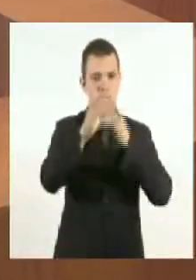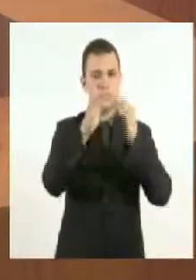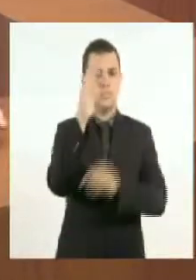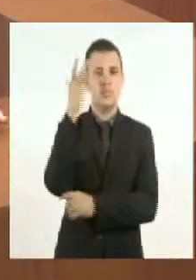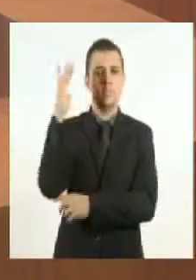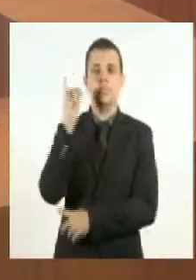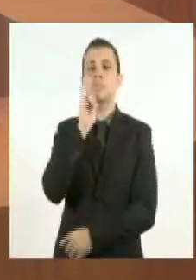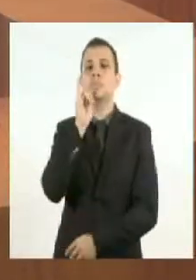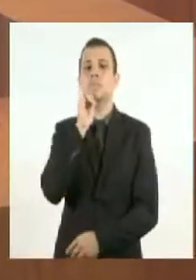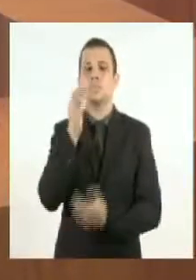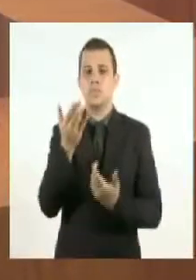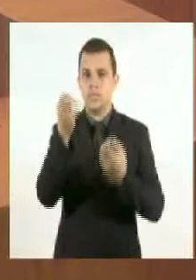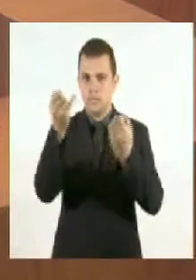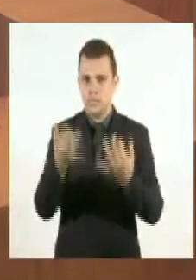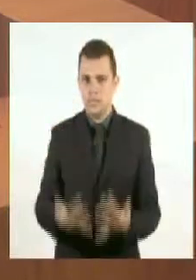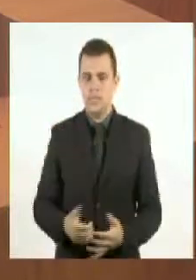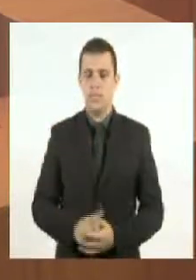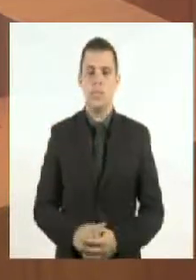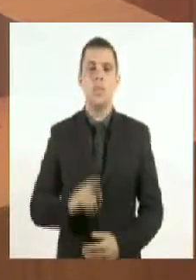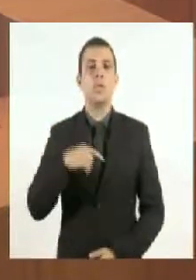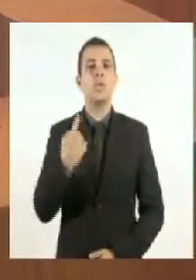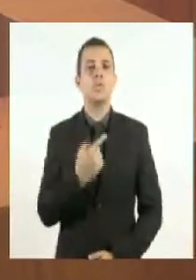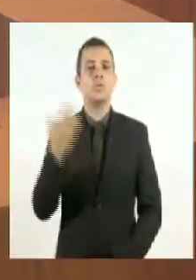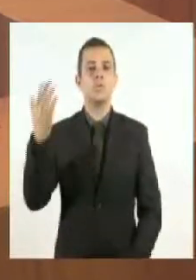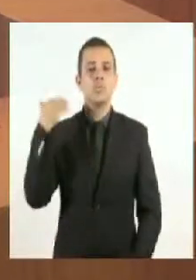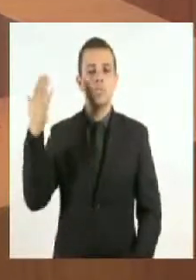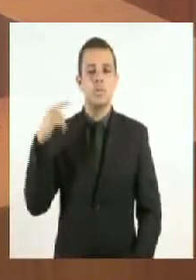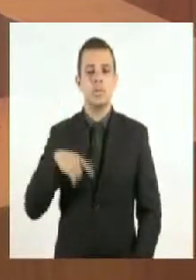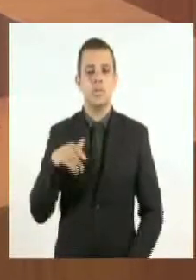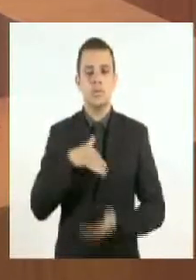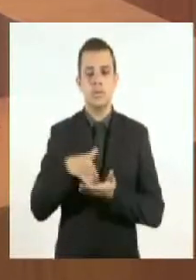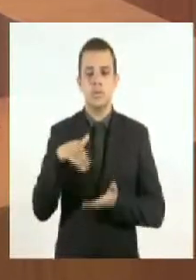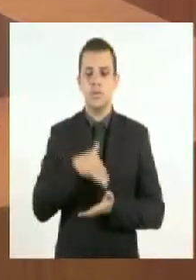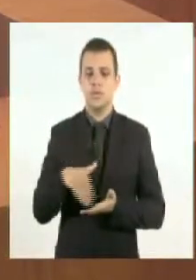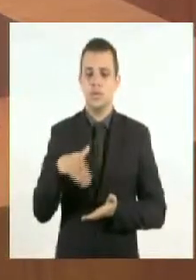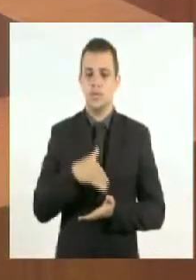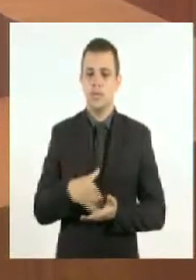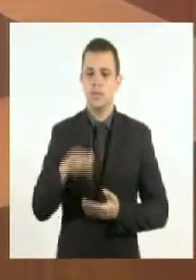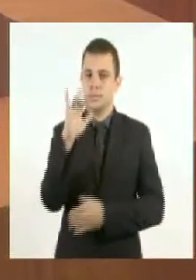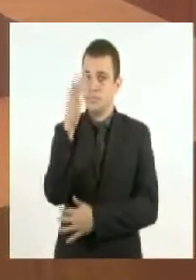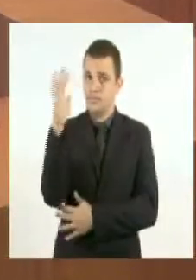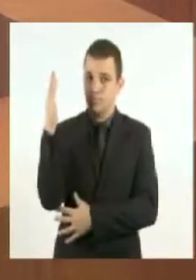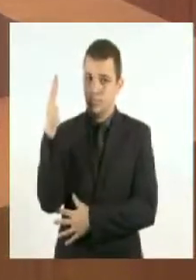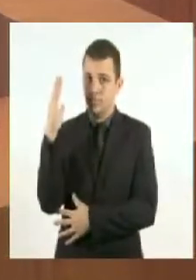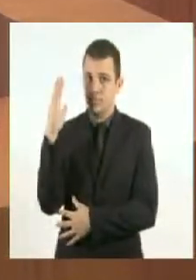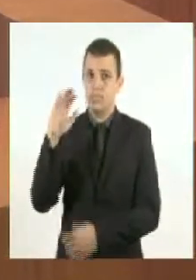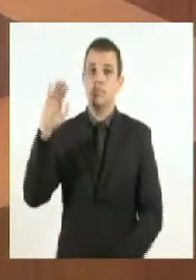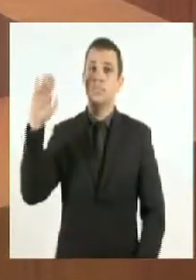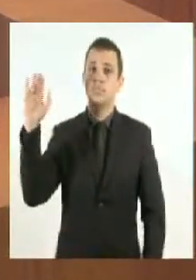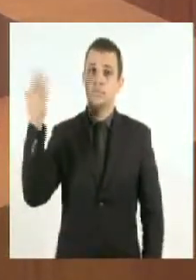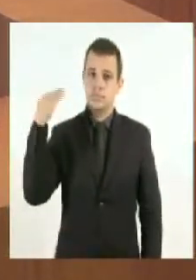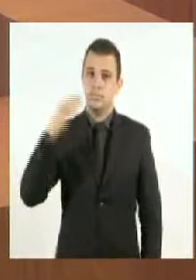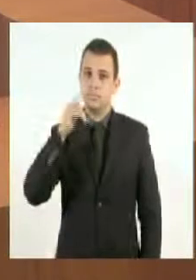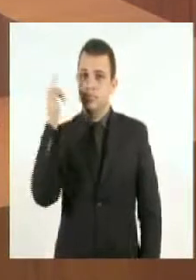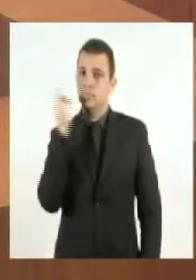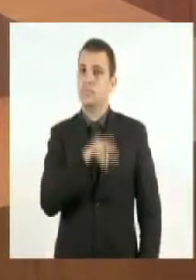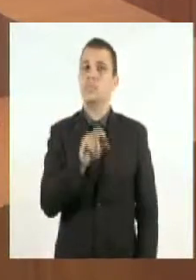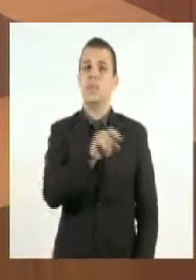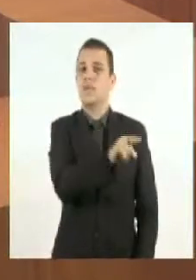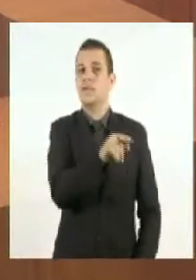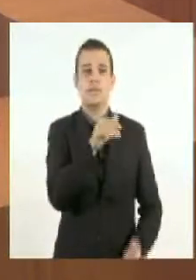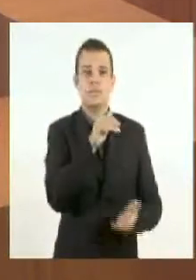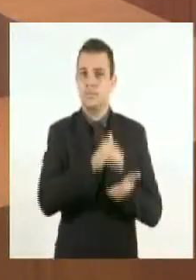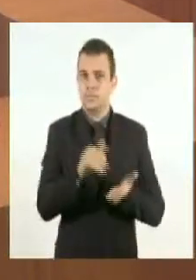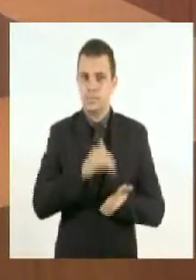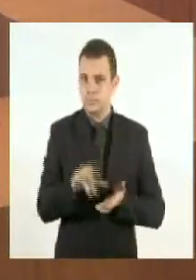Nós recebemos a Secretaria de Meio Ambiente, ela nem secretaria mais era. Ela era uma gerência adjunta subordinada